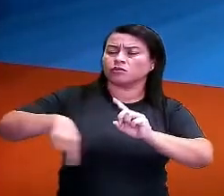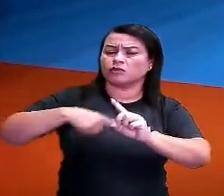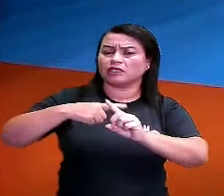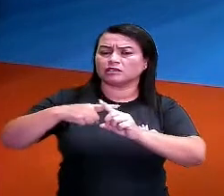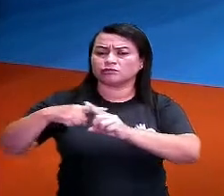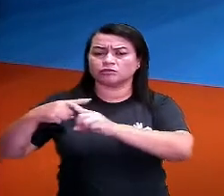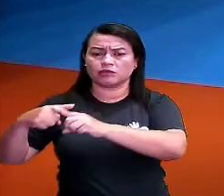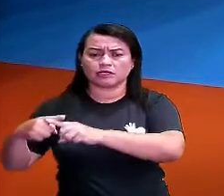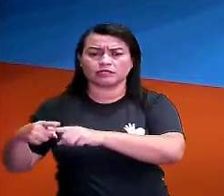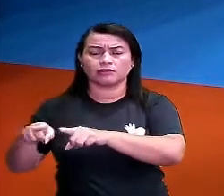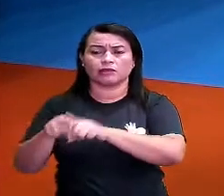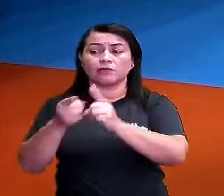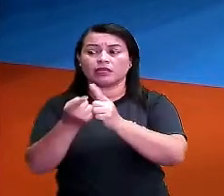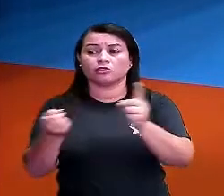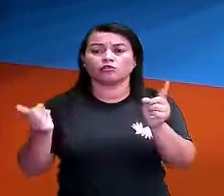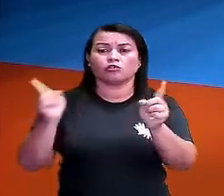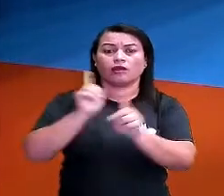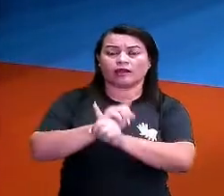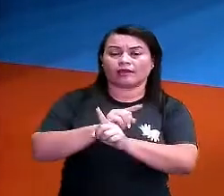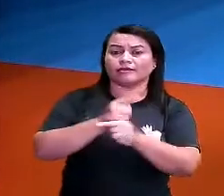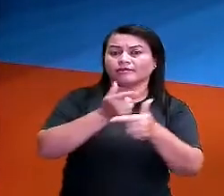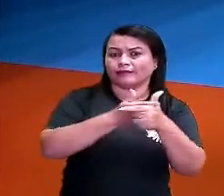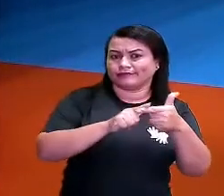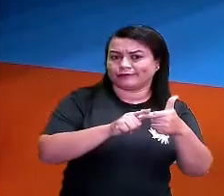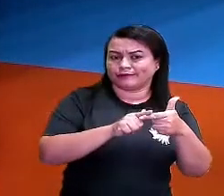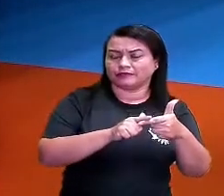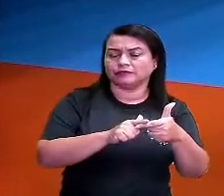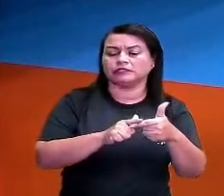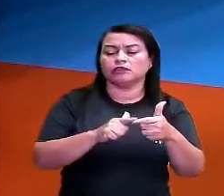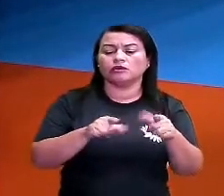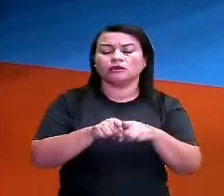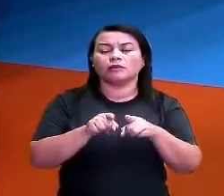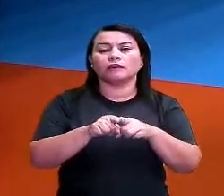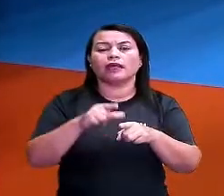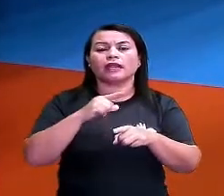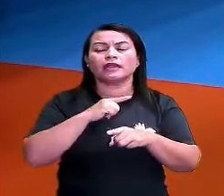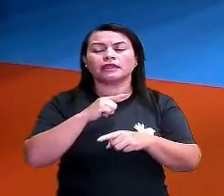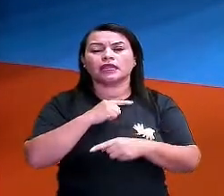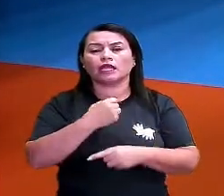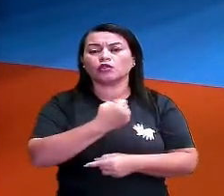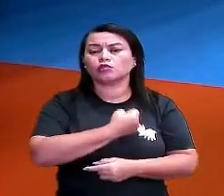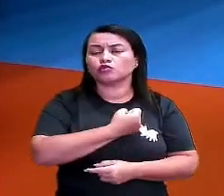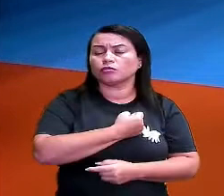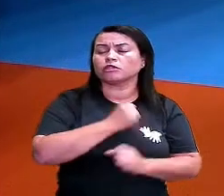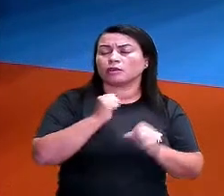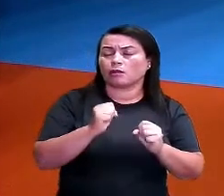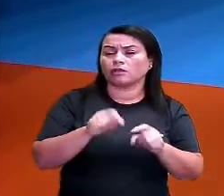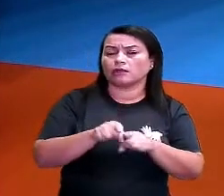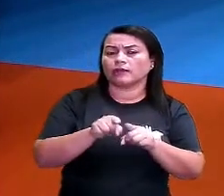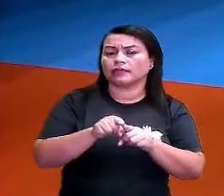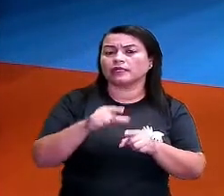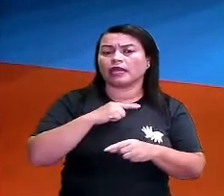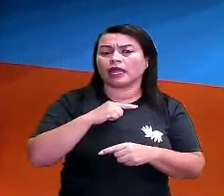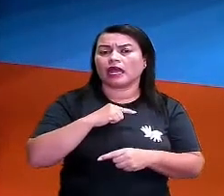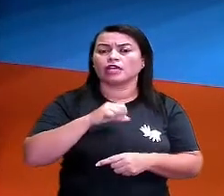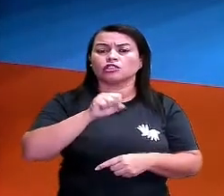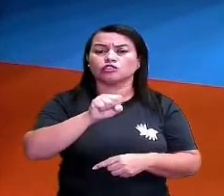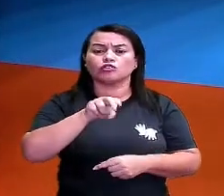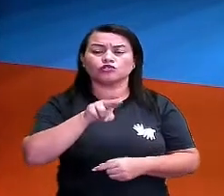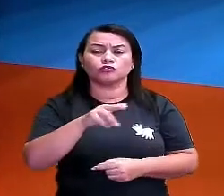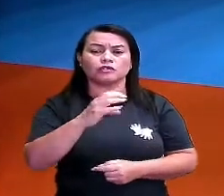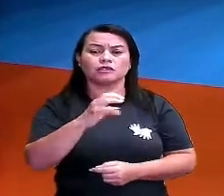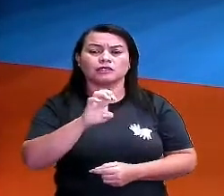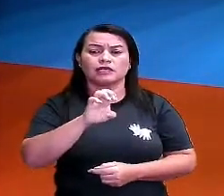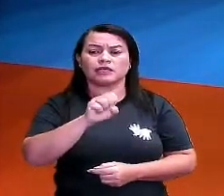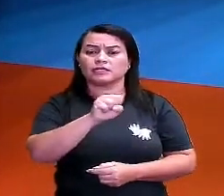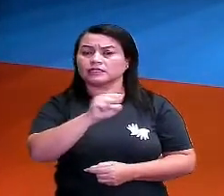ou seja, a operação inversa da multiplicação. O algoritmo de divisão por subtrações sucessivas ou estimativas